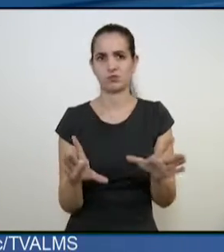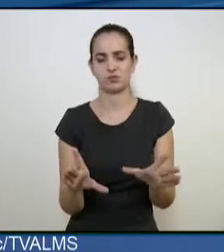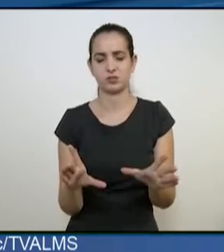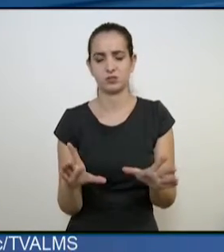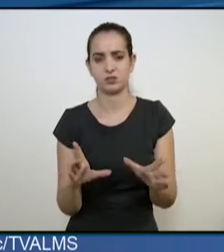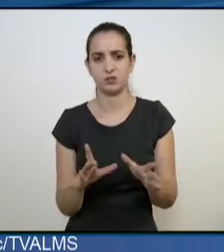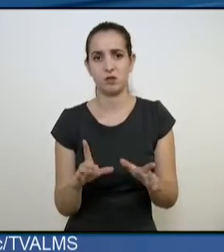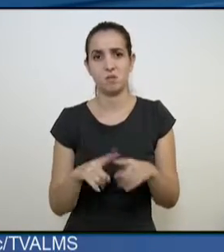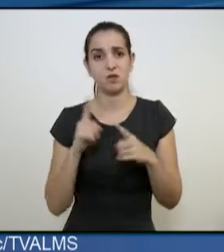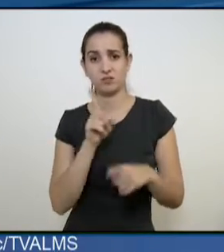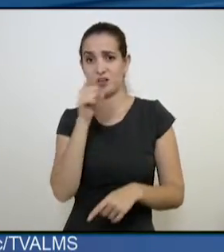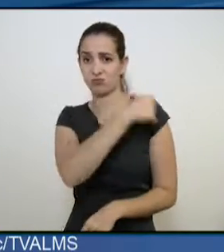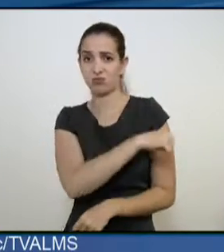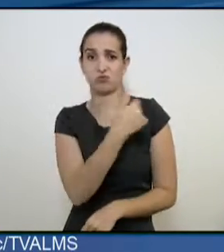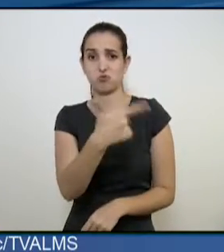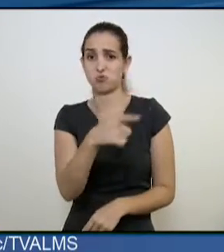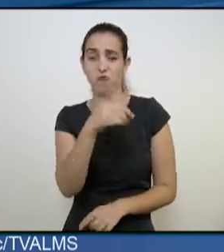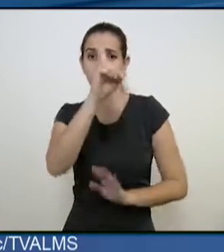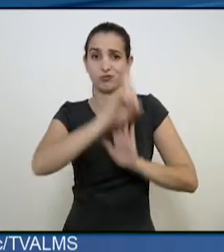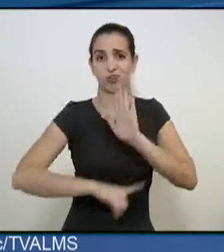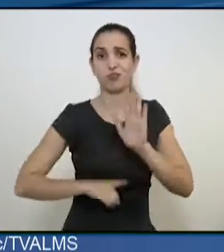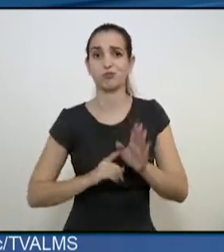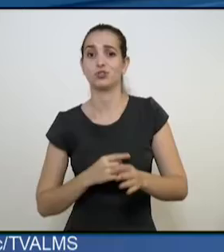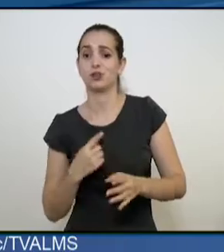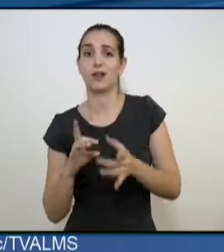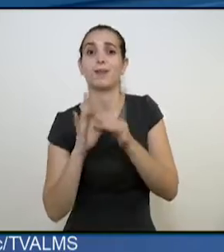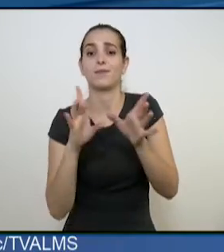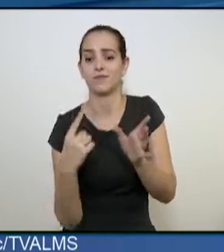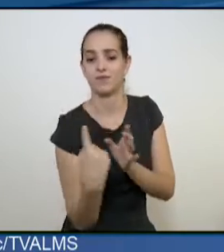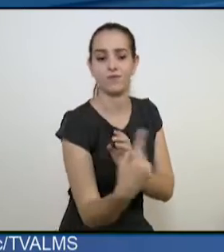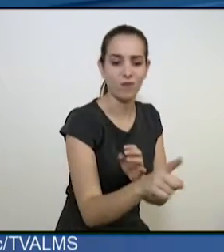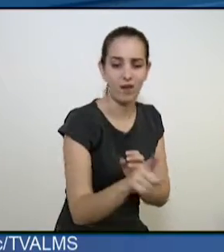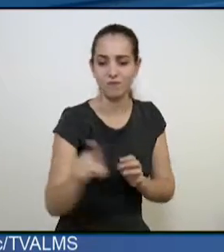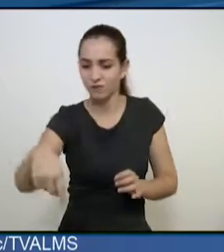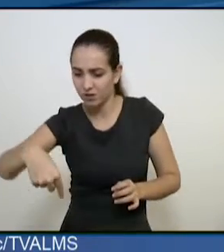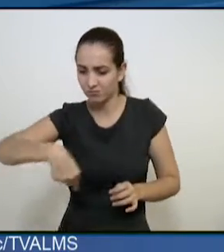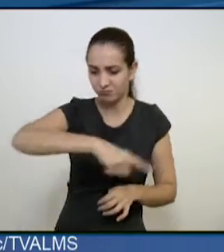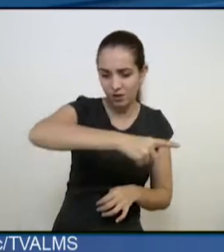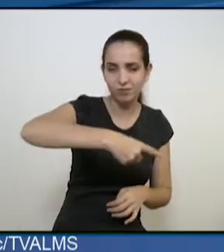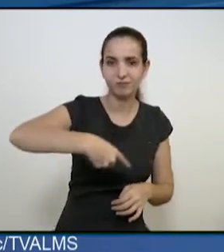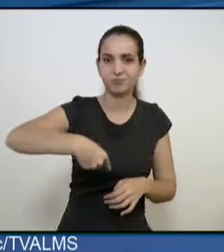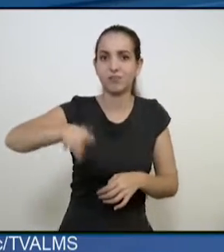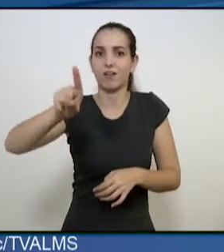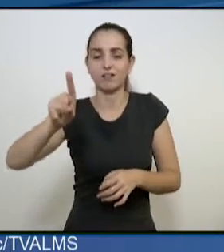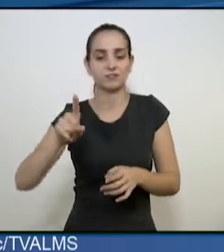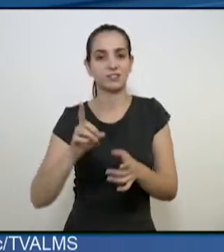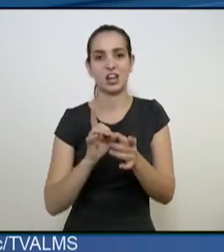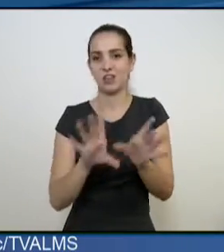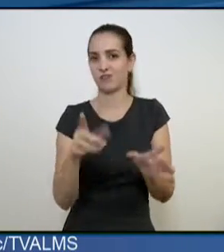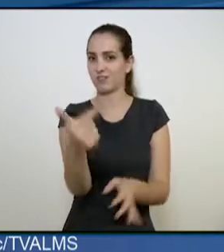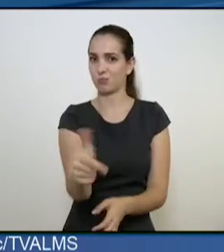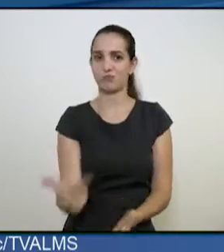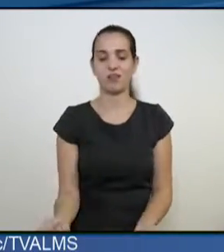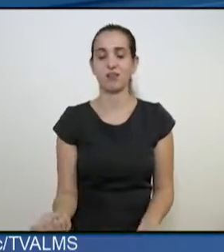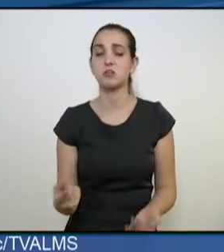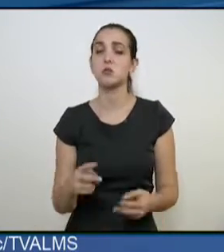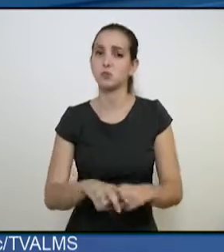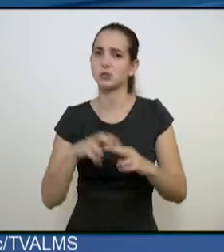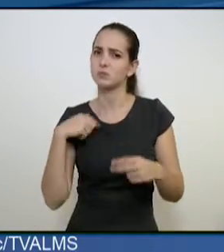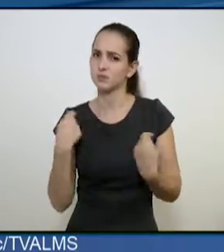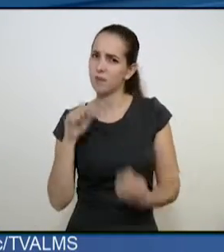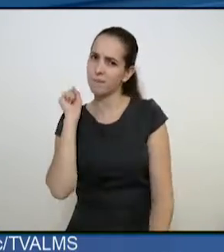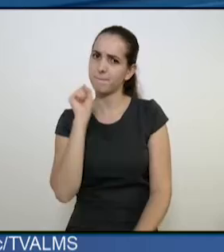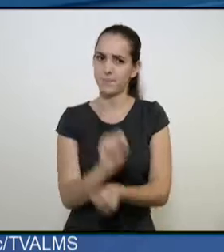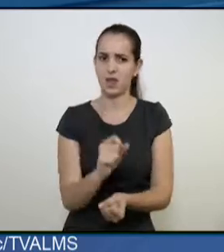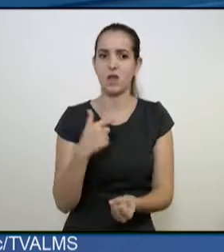direito de ir e vir. O Rio de Janeiro, a guerrilha tomou conta. Então é necessário dar um basta. Eu assisto o